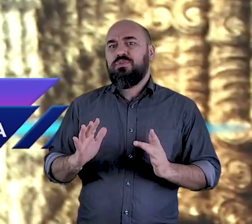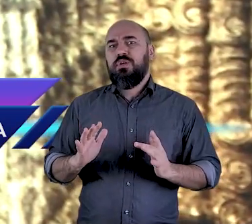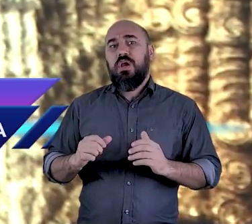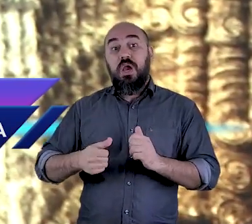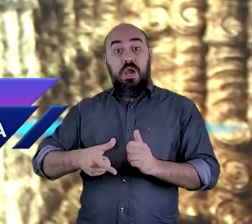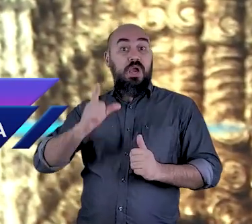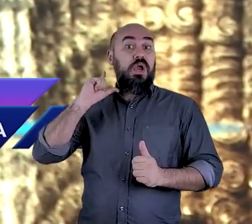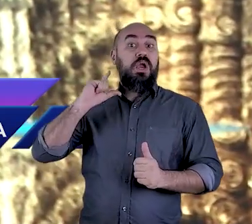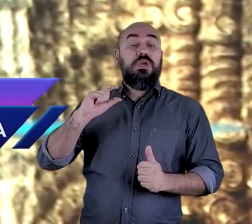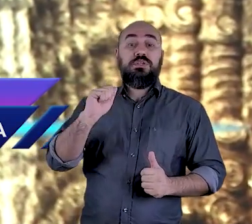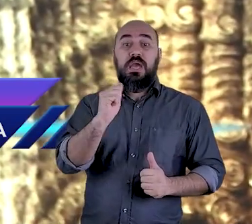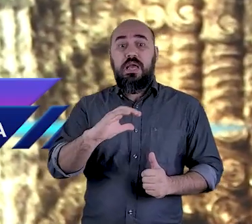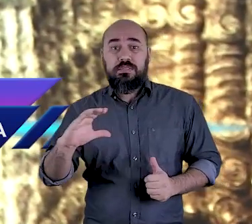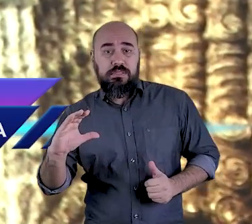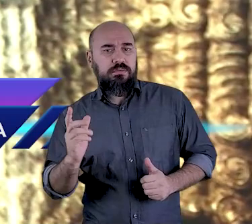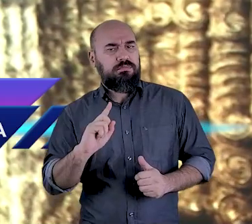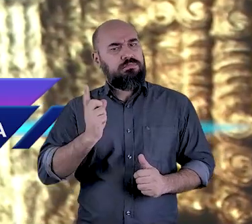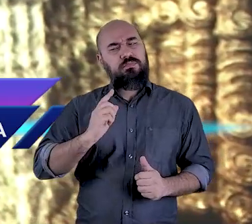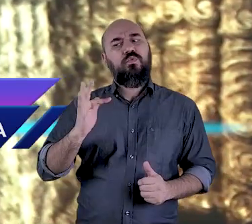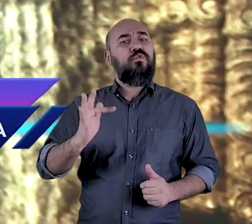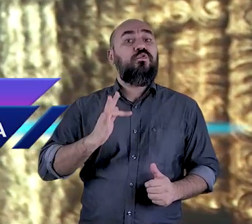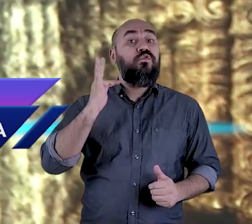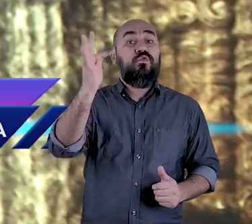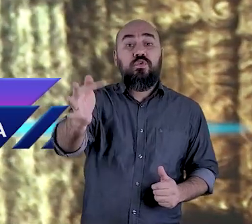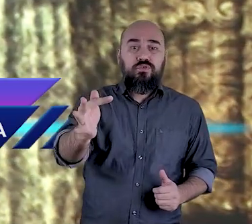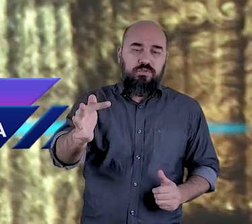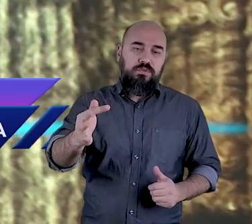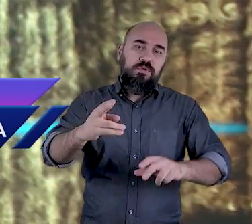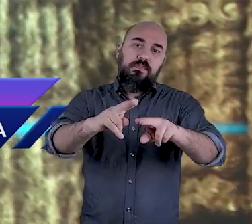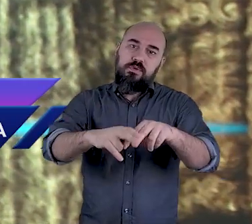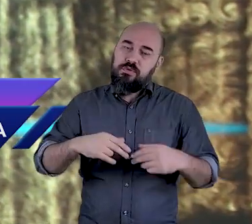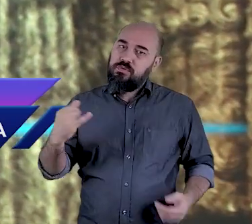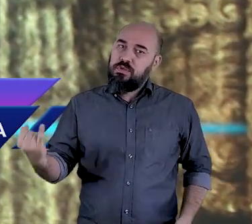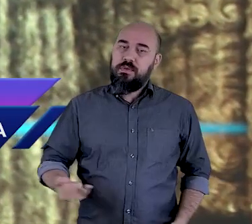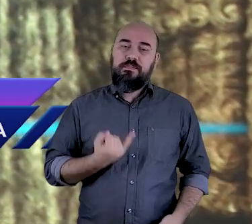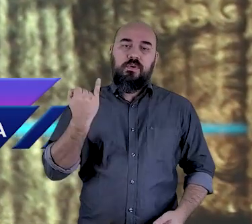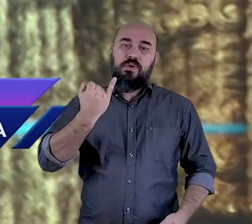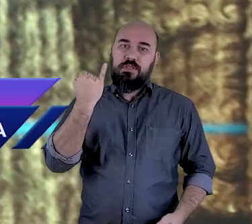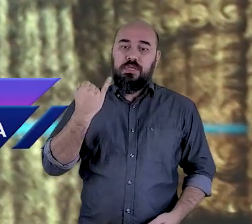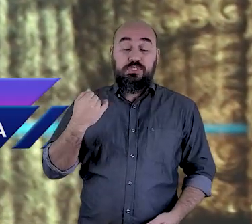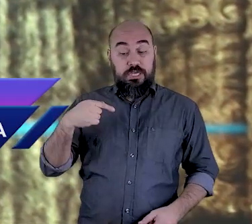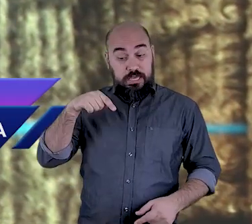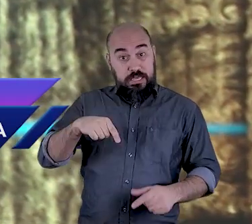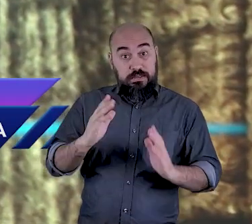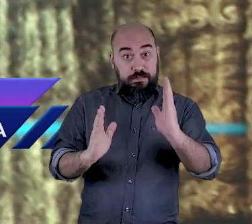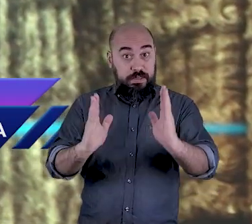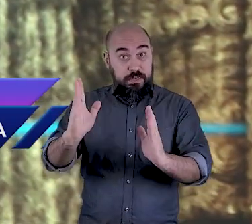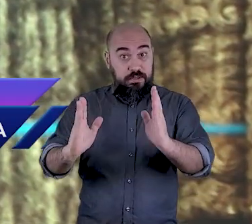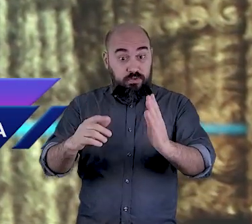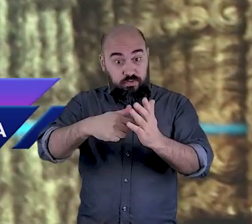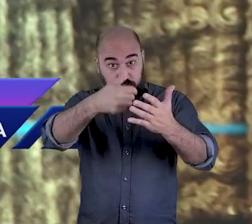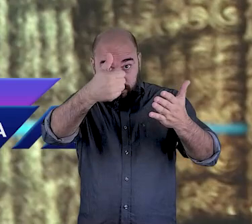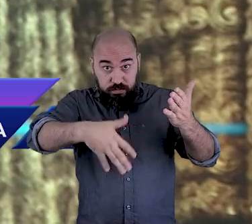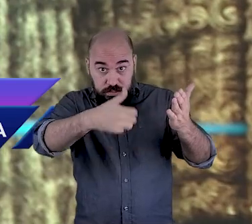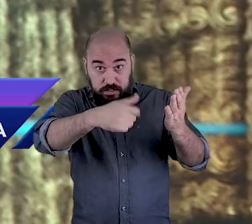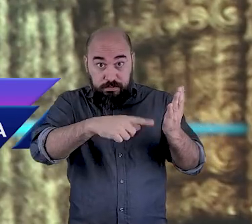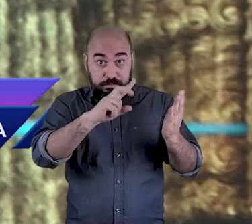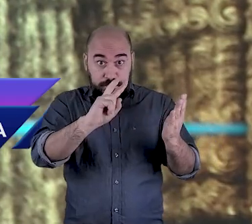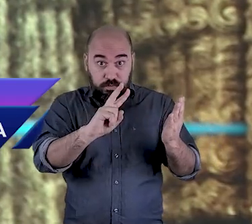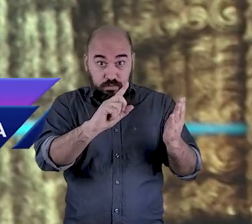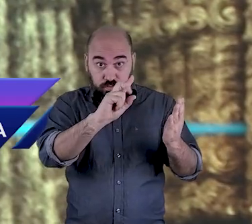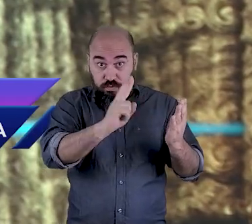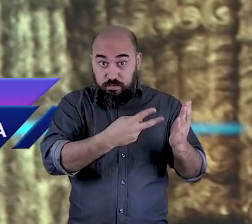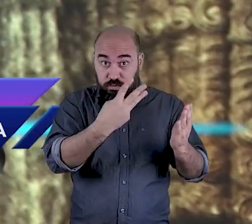eu e você vivemos por isso que é tão importante compreender e entender esta profecia